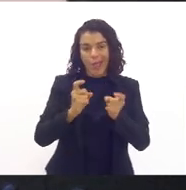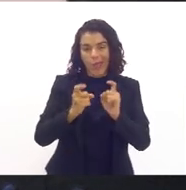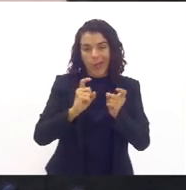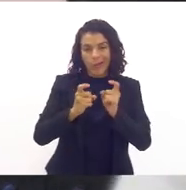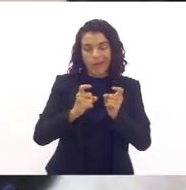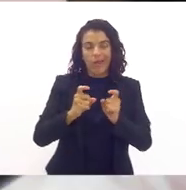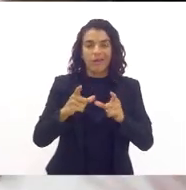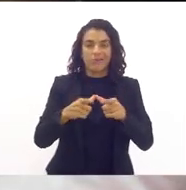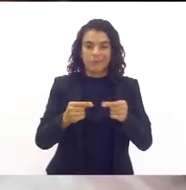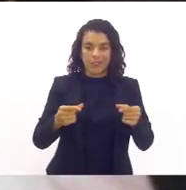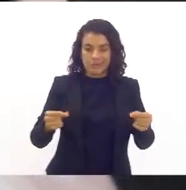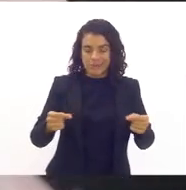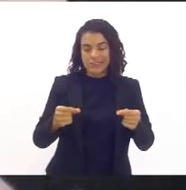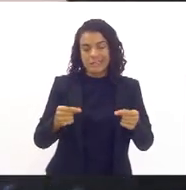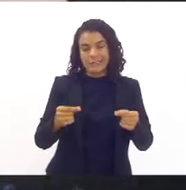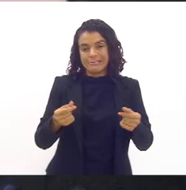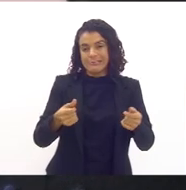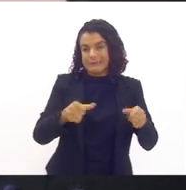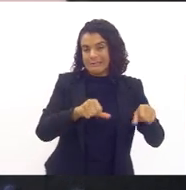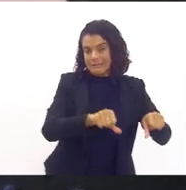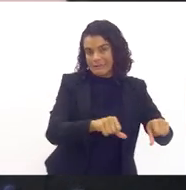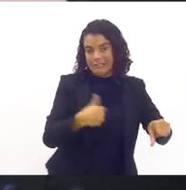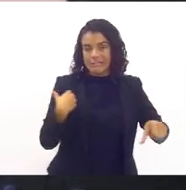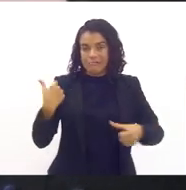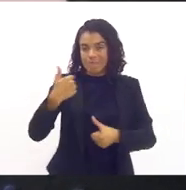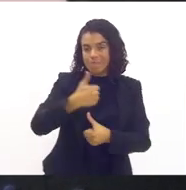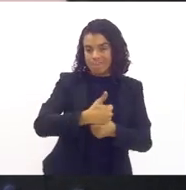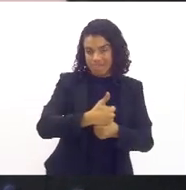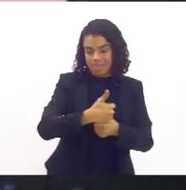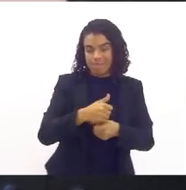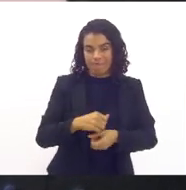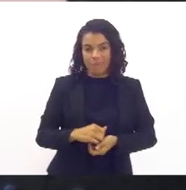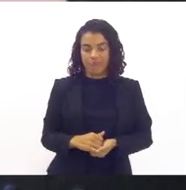imediata lá em Brasília, ele pediu para que eu substituísse.